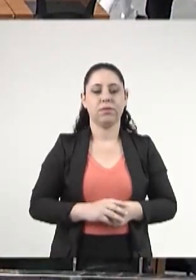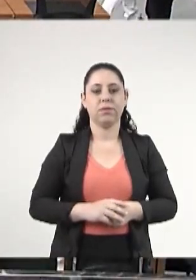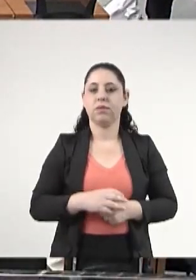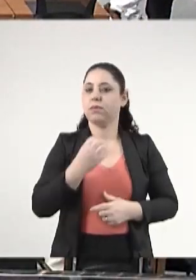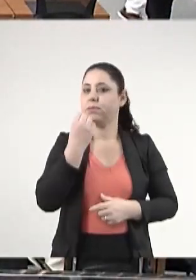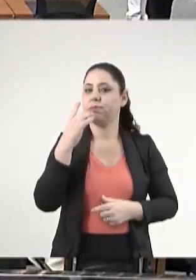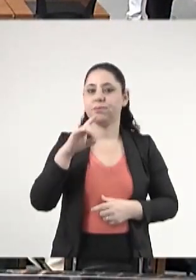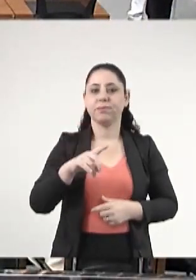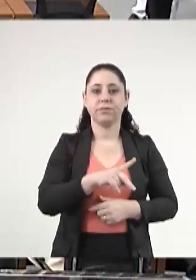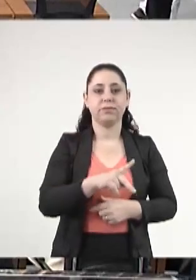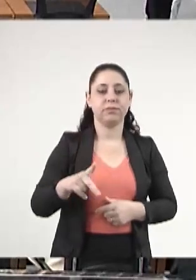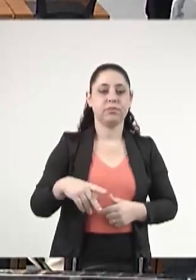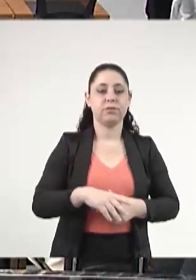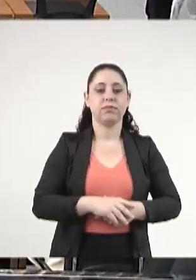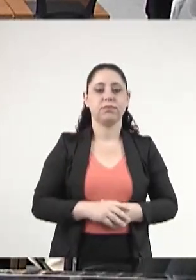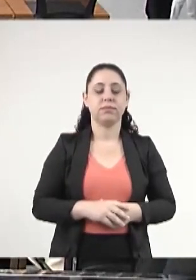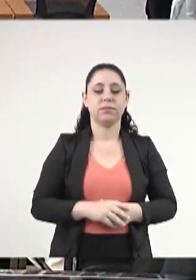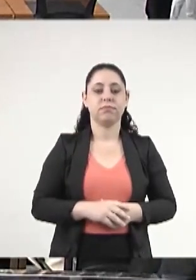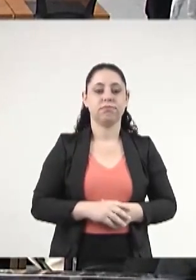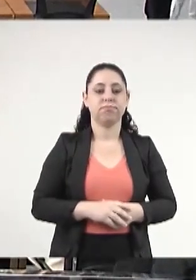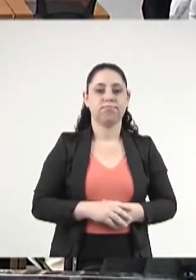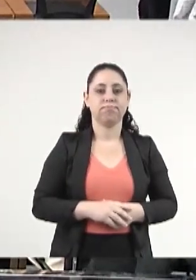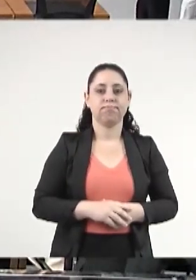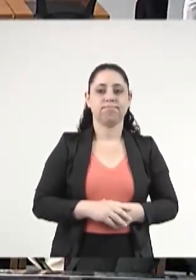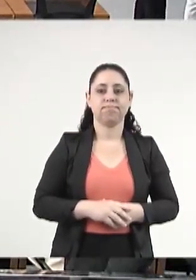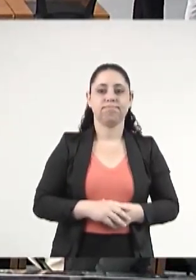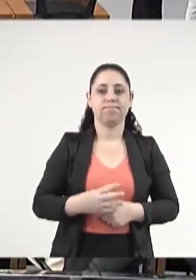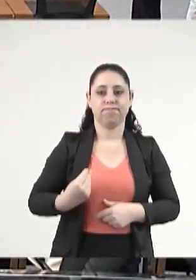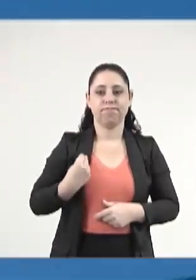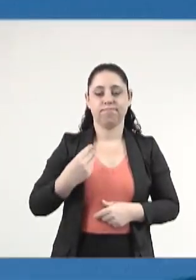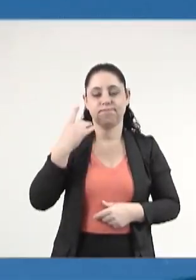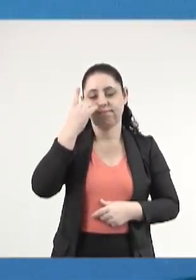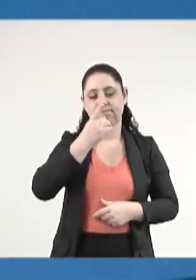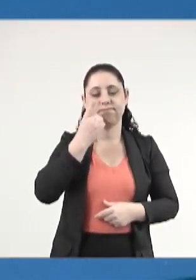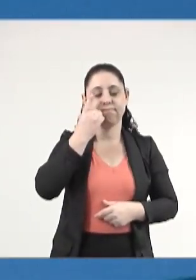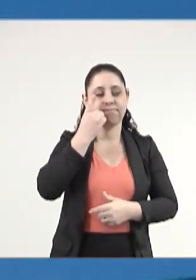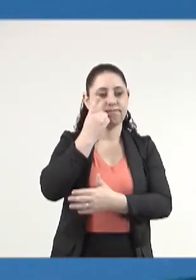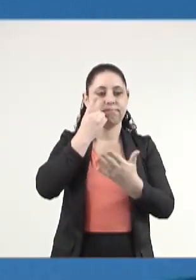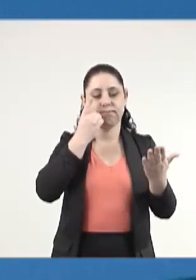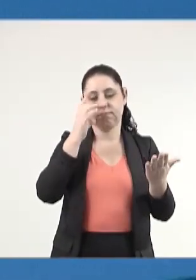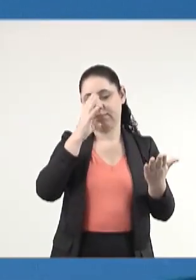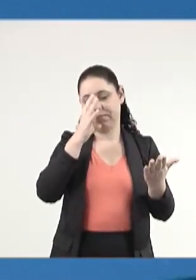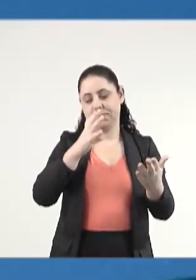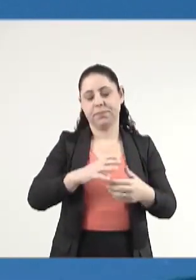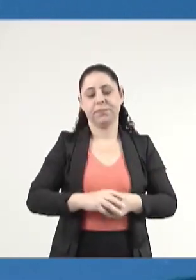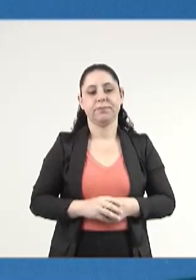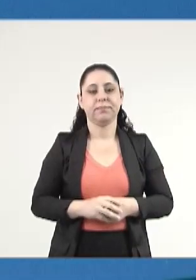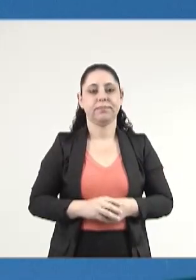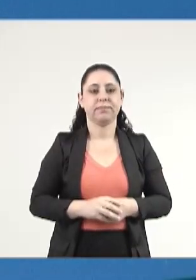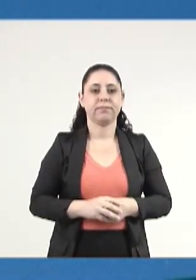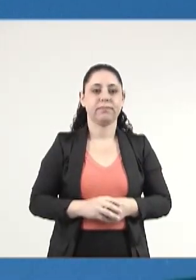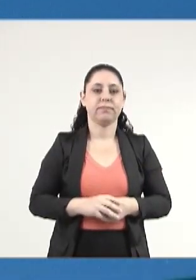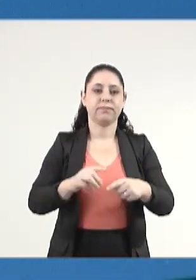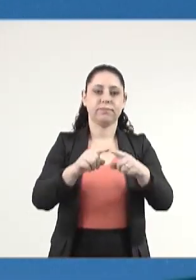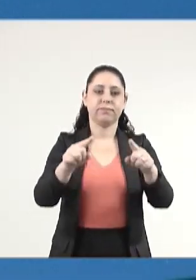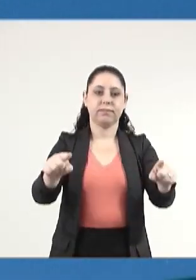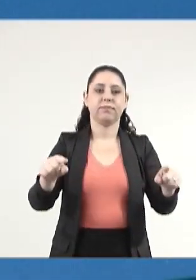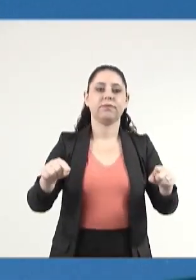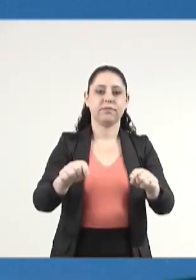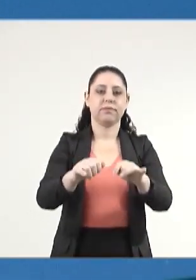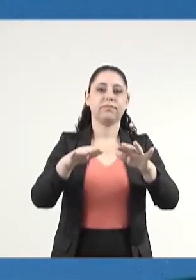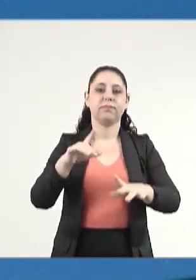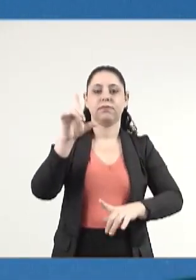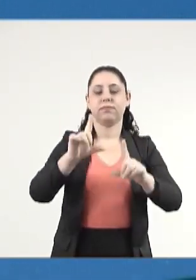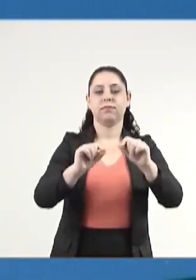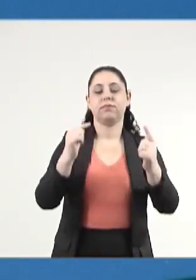Bom dia, presidente, integrantes da mesa diretora, colegas parlamentares, público que nos acompanha neste plenário, também